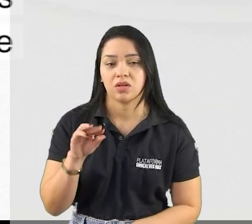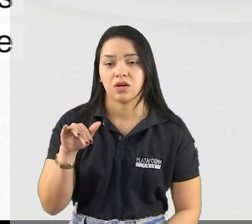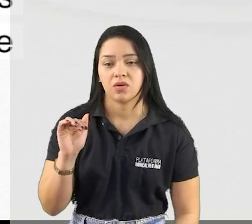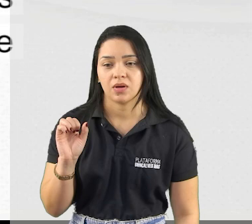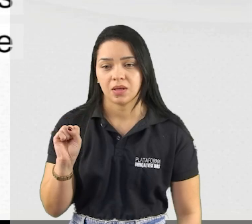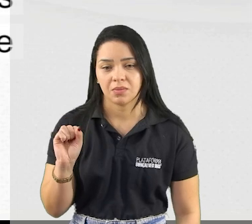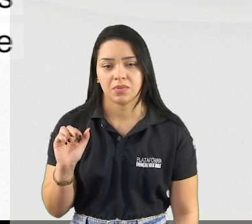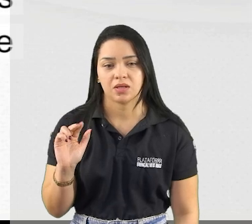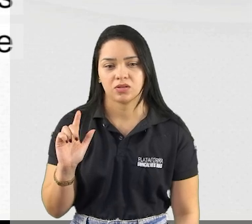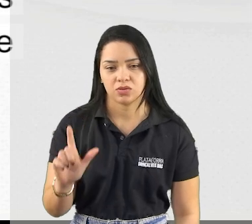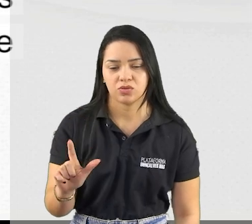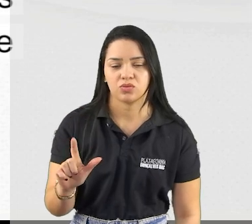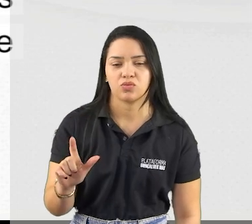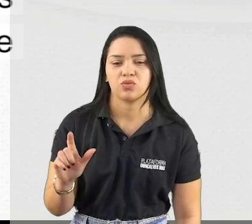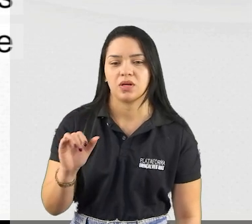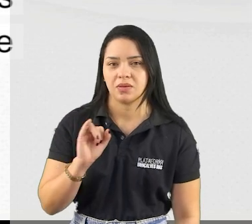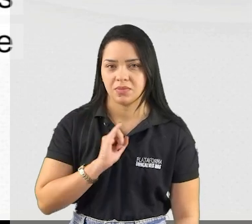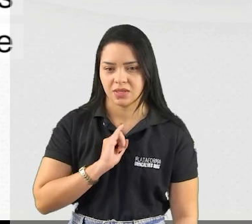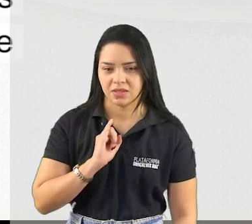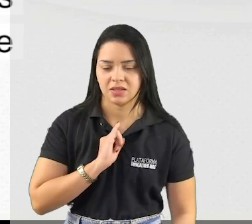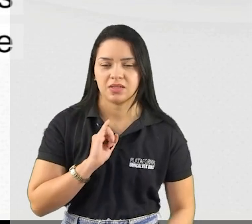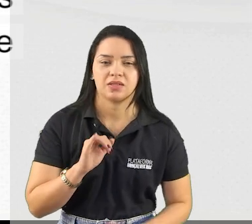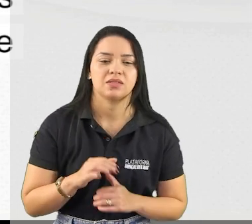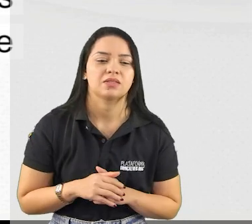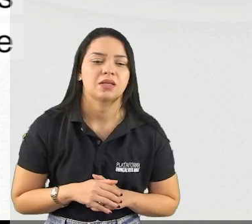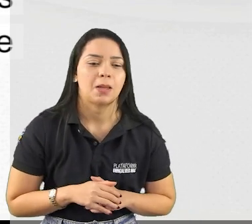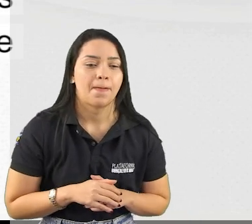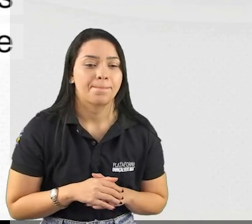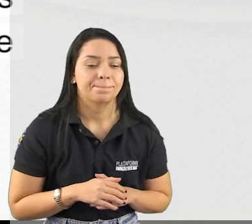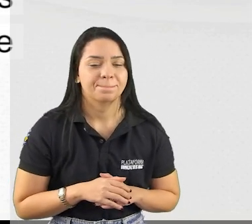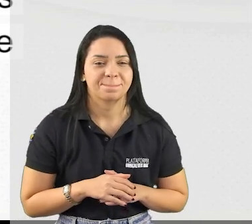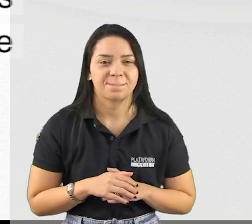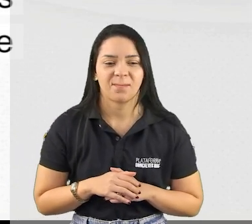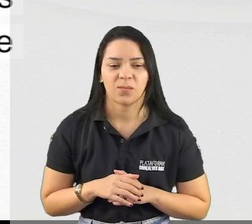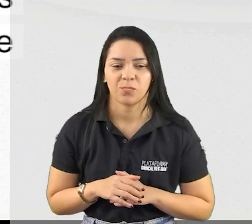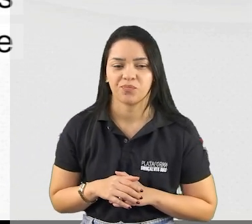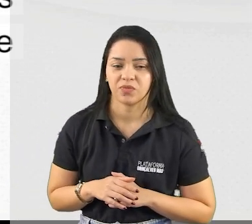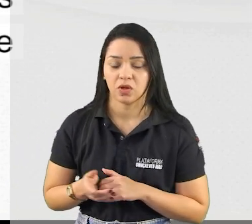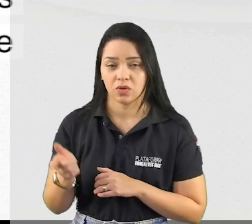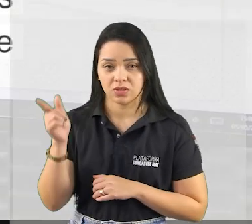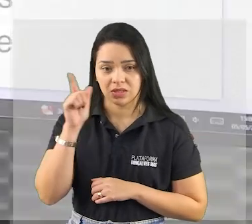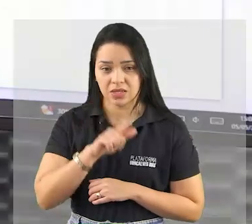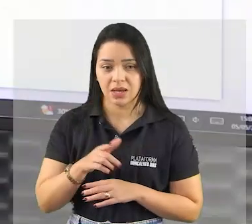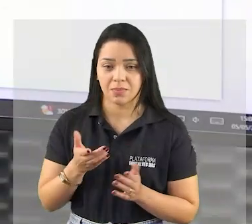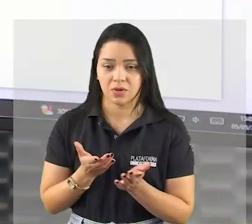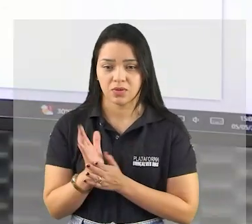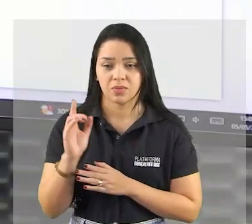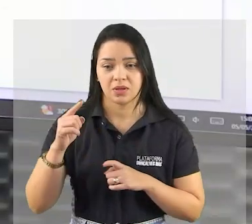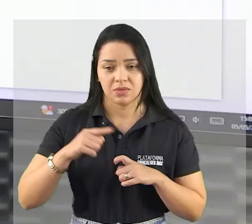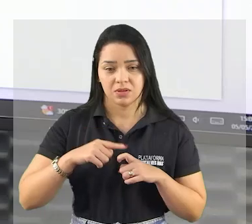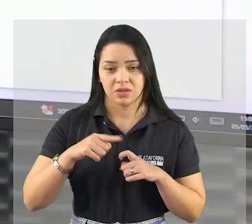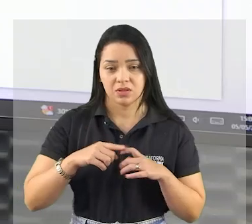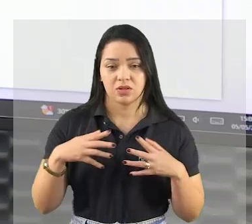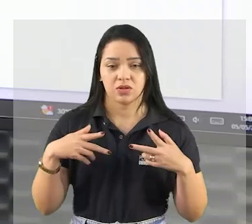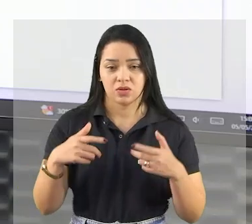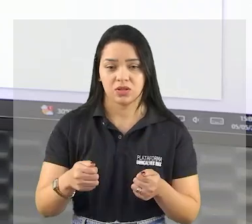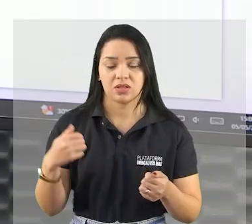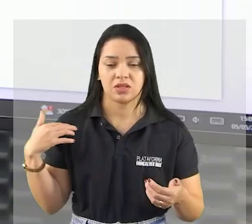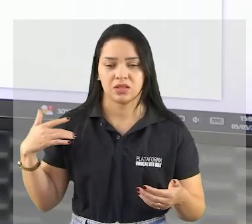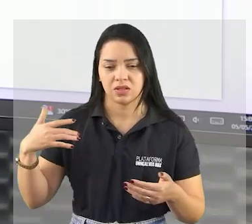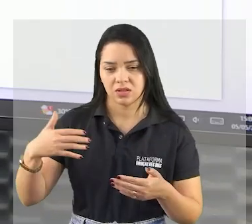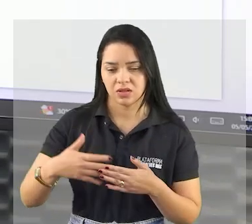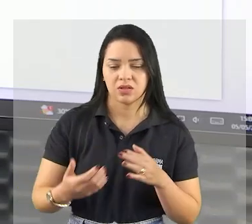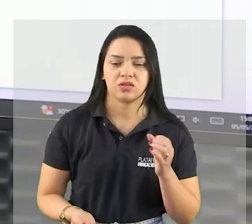região Tocantina, em Imperatriz. E aí ela comenta assim: consegui a aprovação em medicina e durante toda